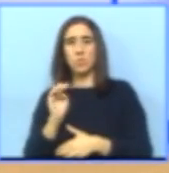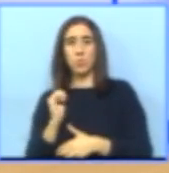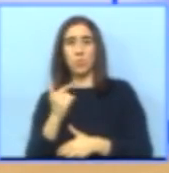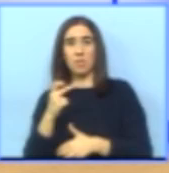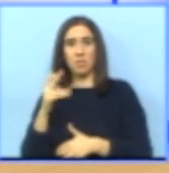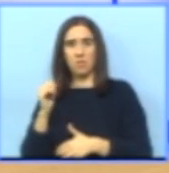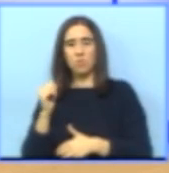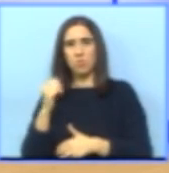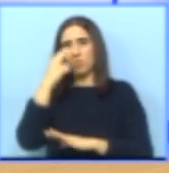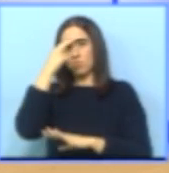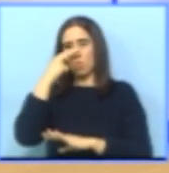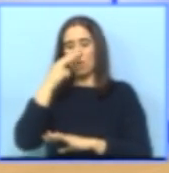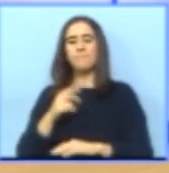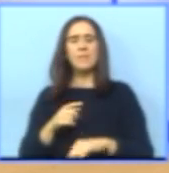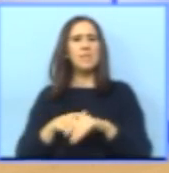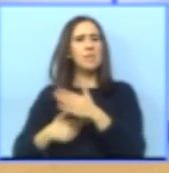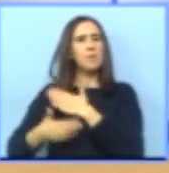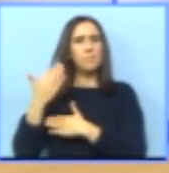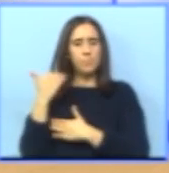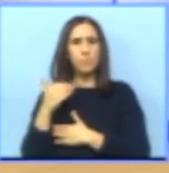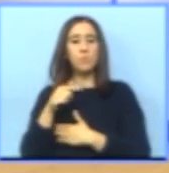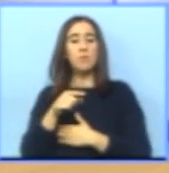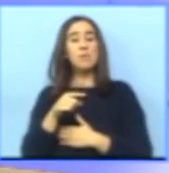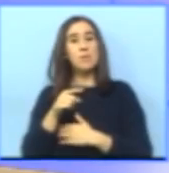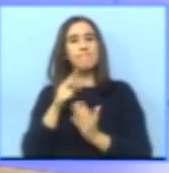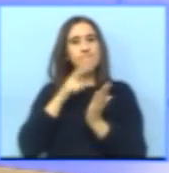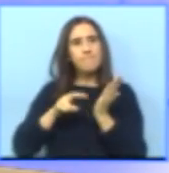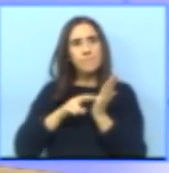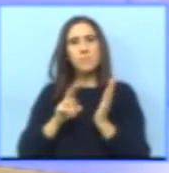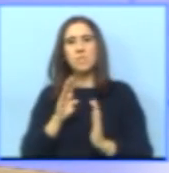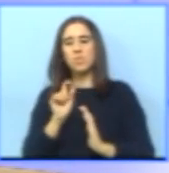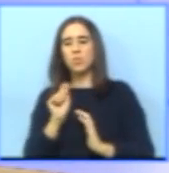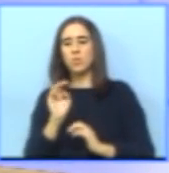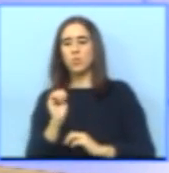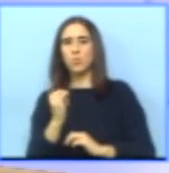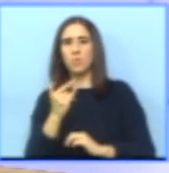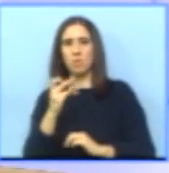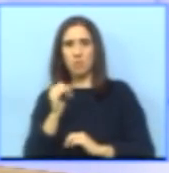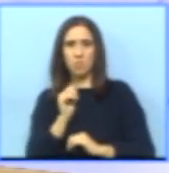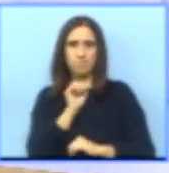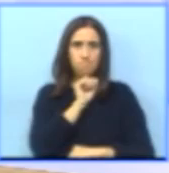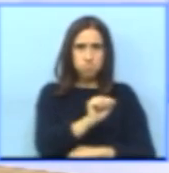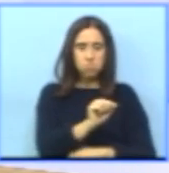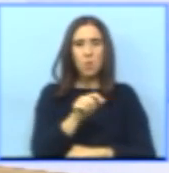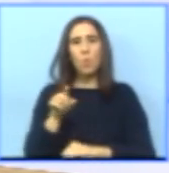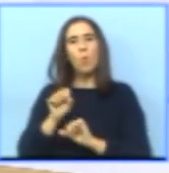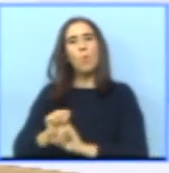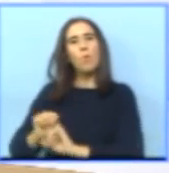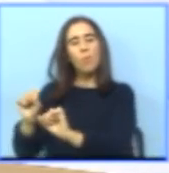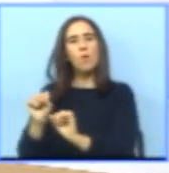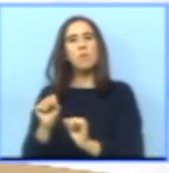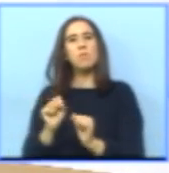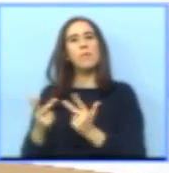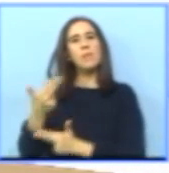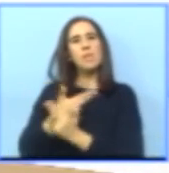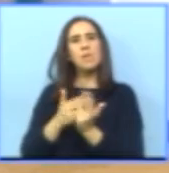ou apologia do jesuitismo ou então o seu contrário, uma crítica, o anti-jesuitismo. Este livro, onde é que se situa? Não,